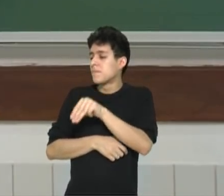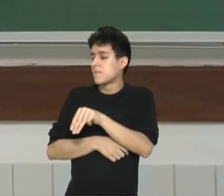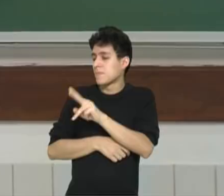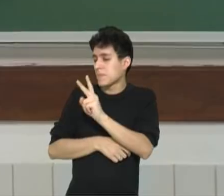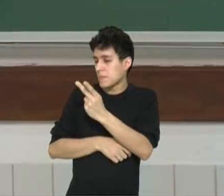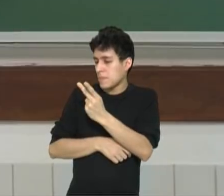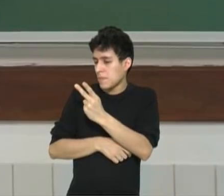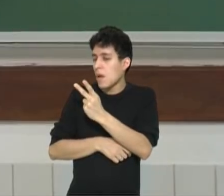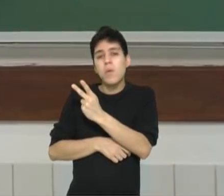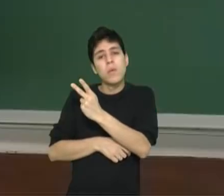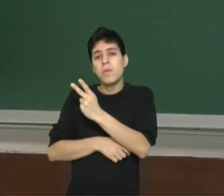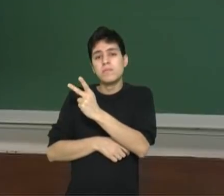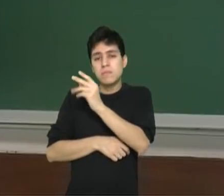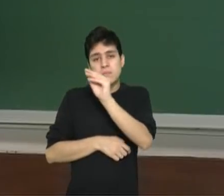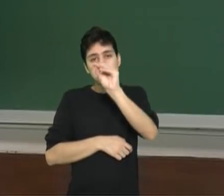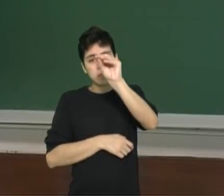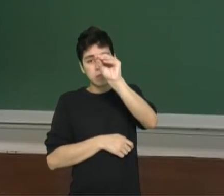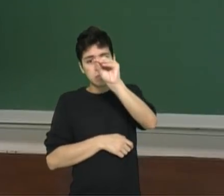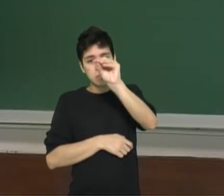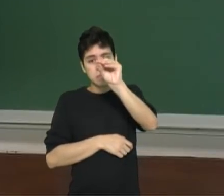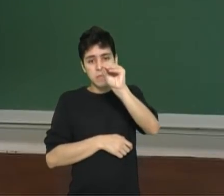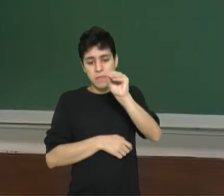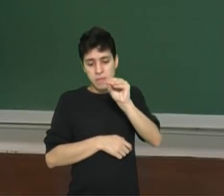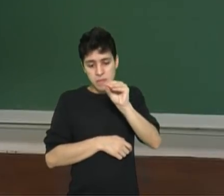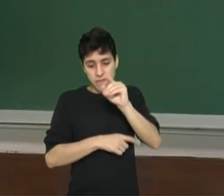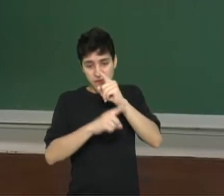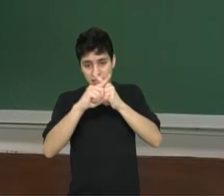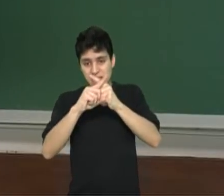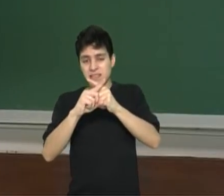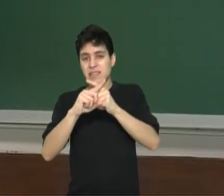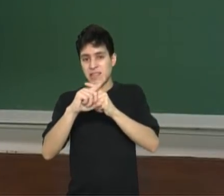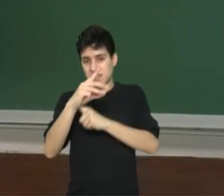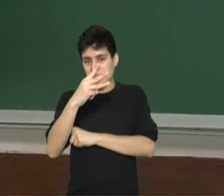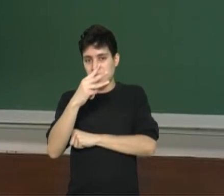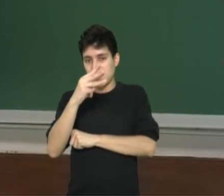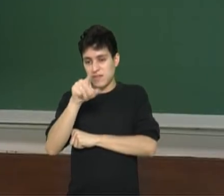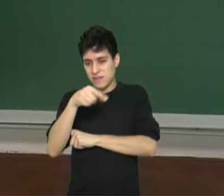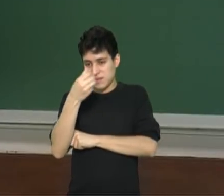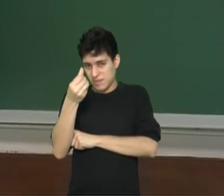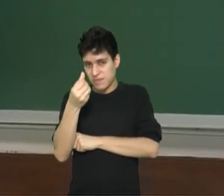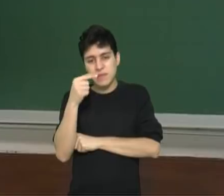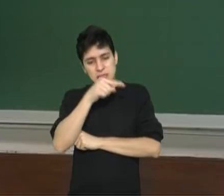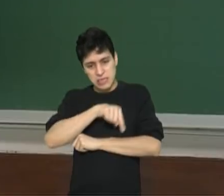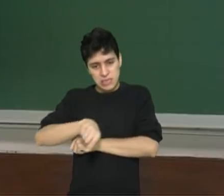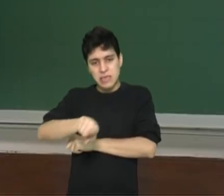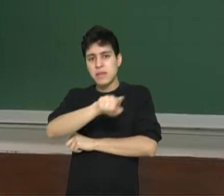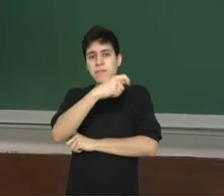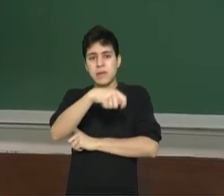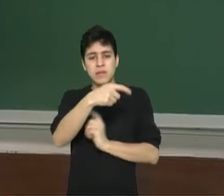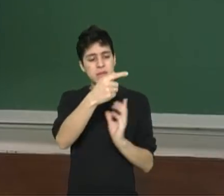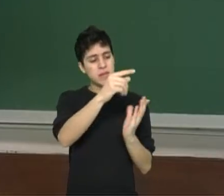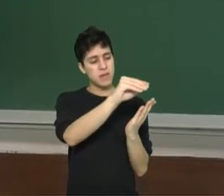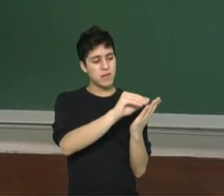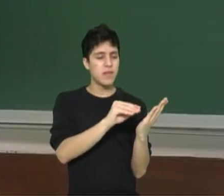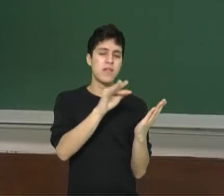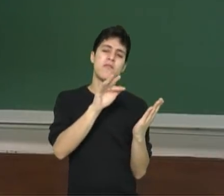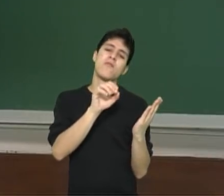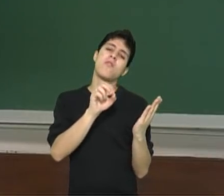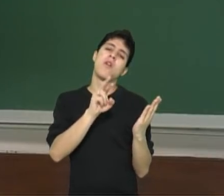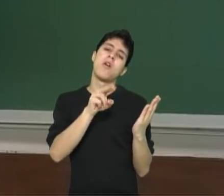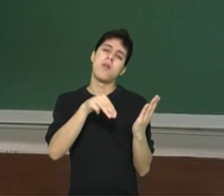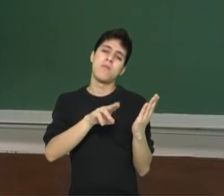hora, eu multiplico por 3,6. Então, tudo isso tem que estar no seu formulário,